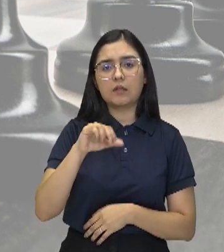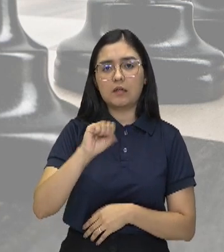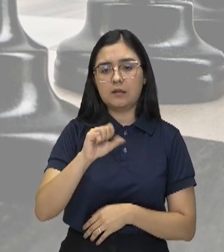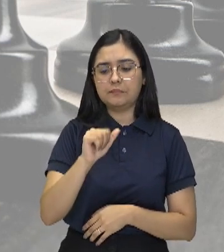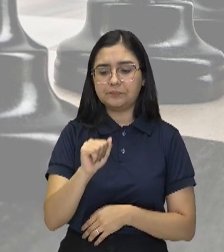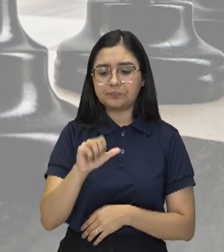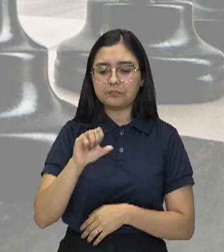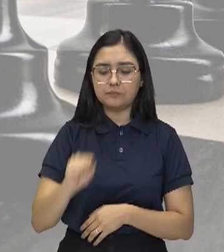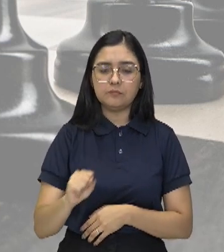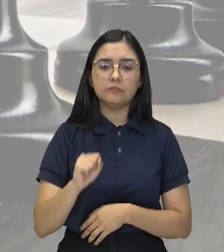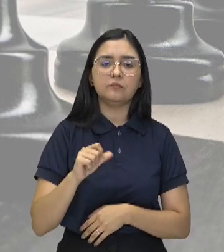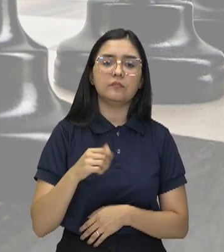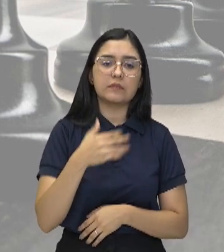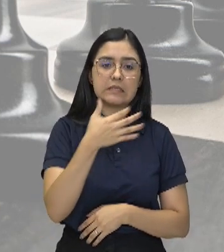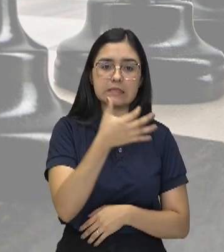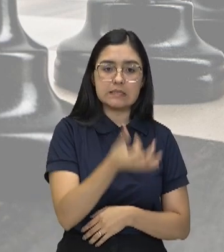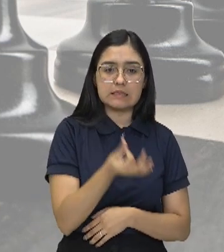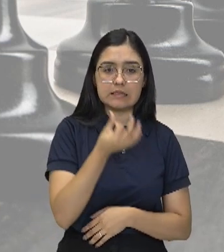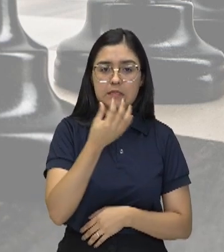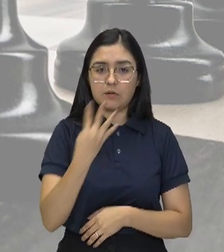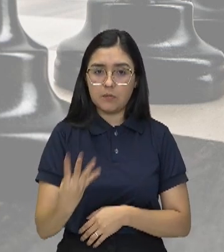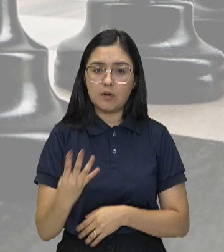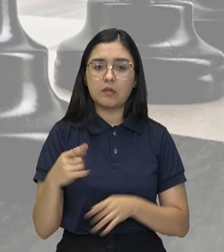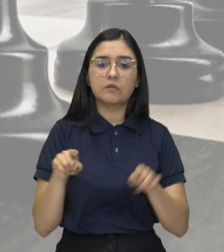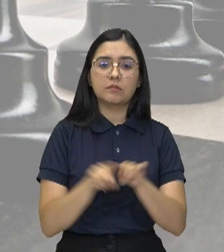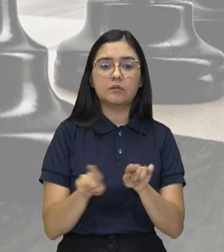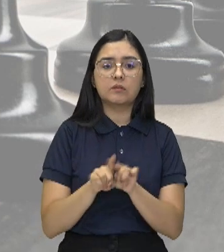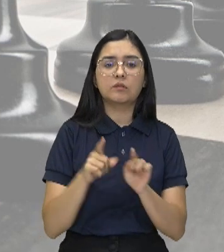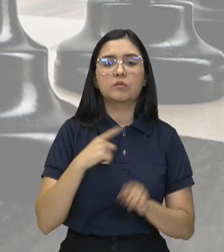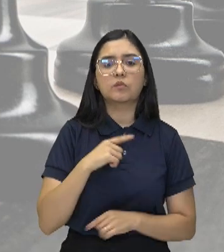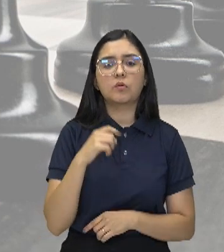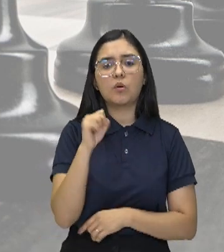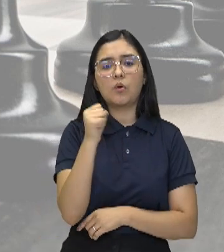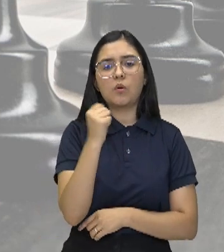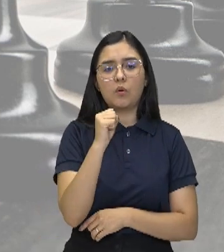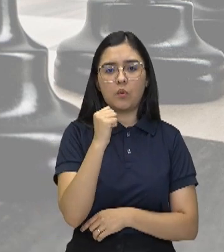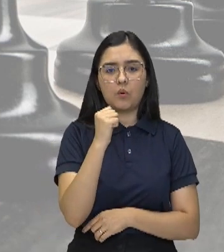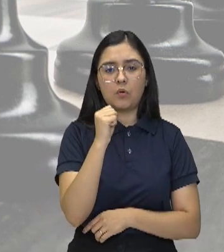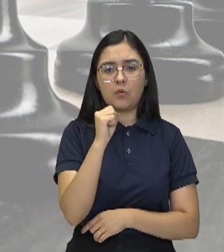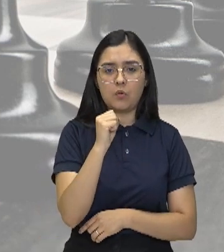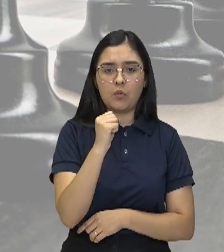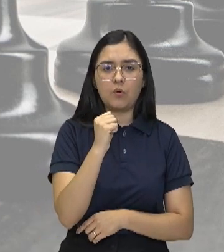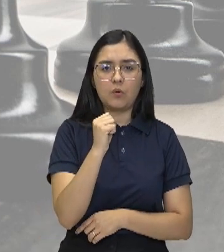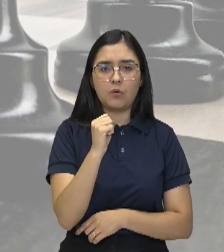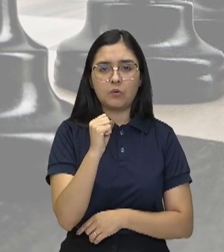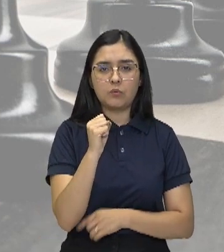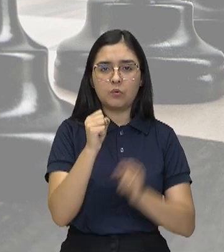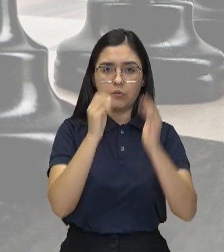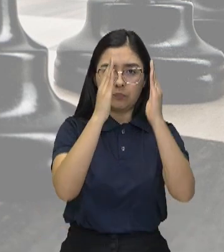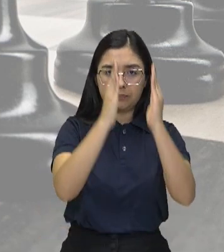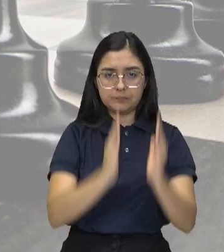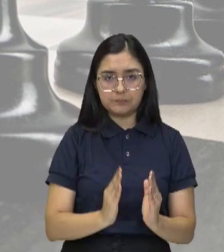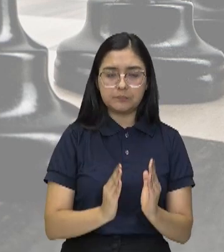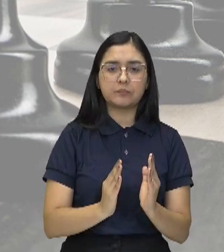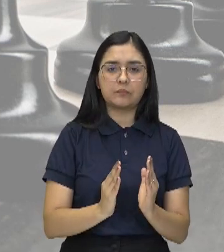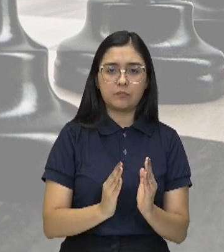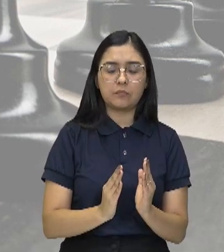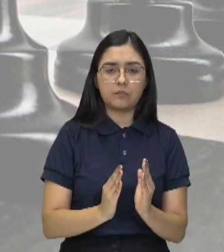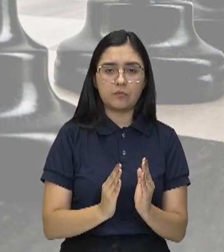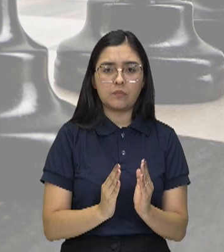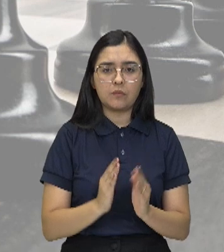são 64 casas dispostas em 8 fileiras verticais, chamadas